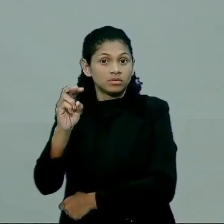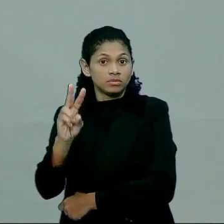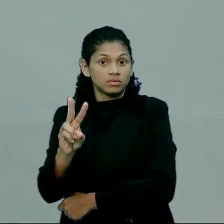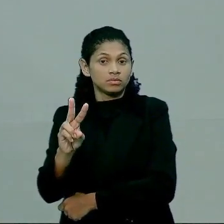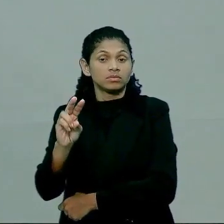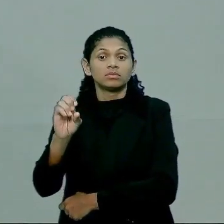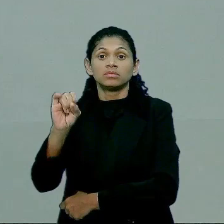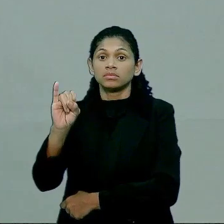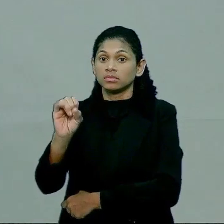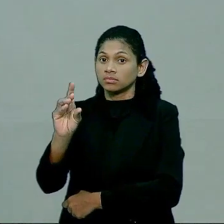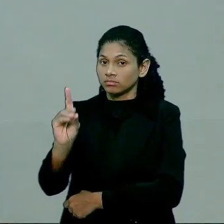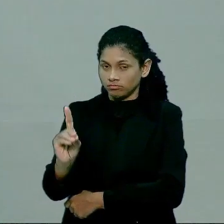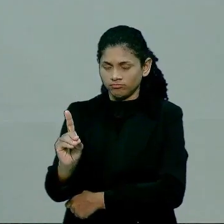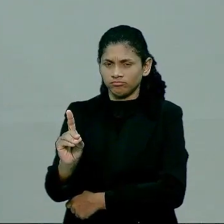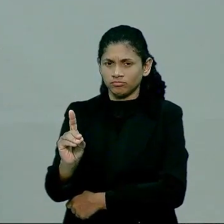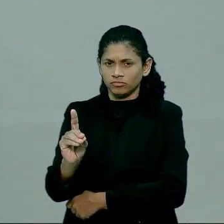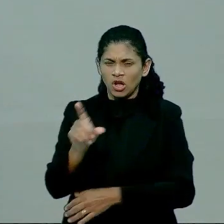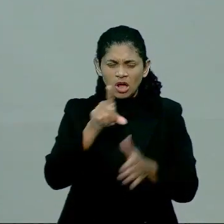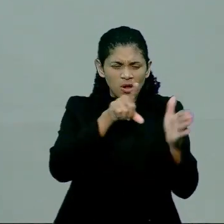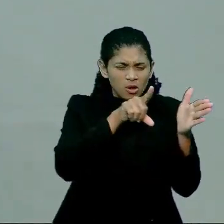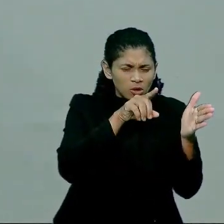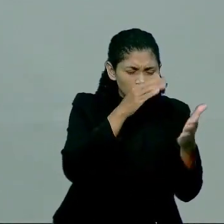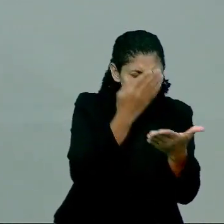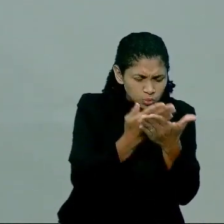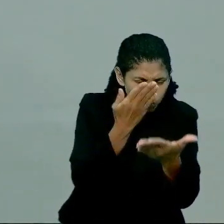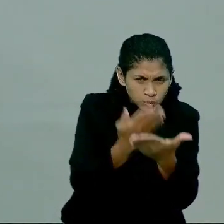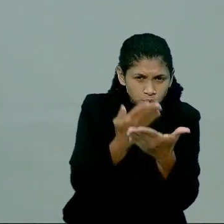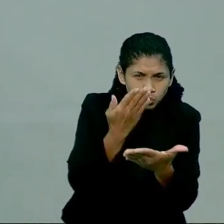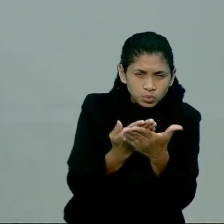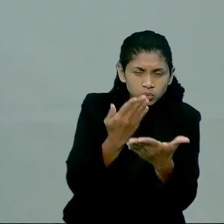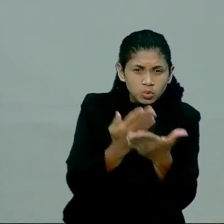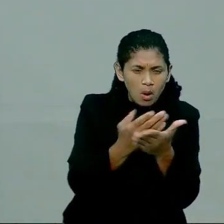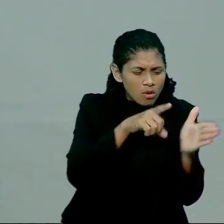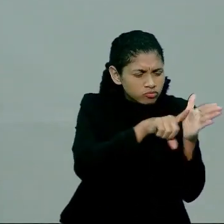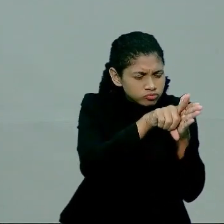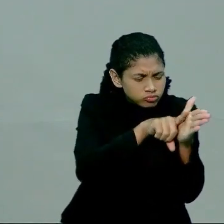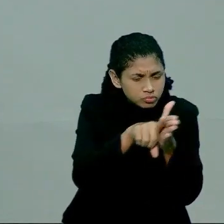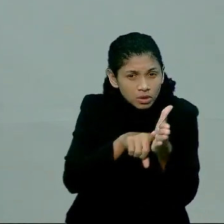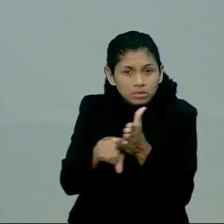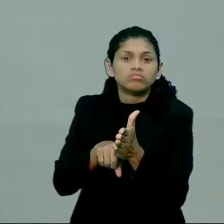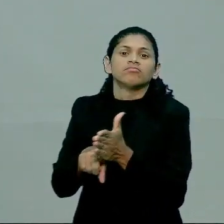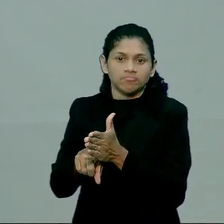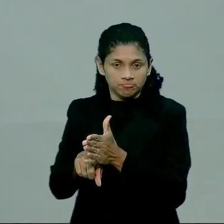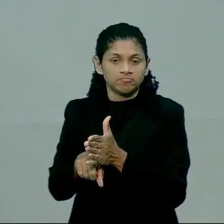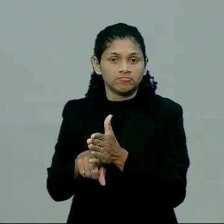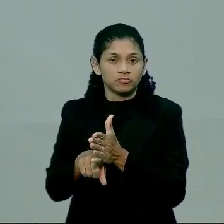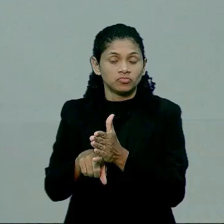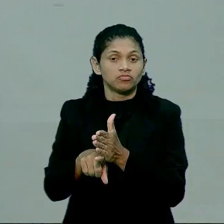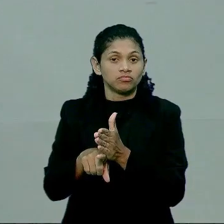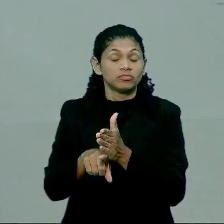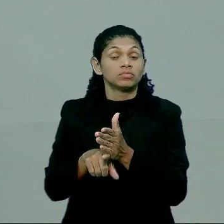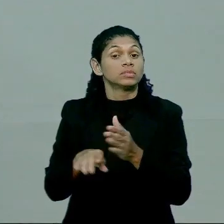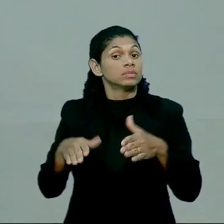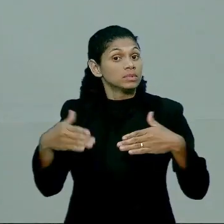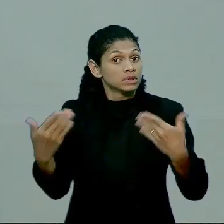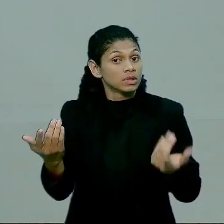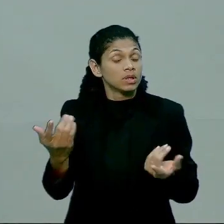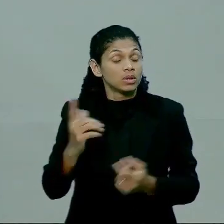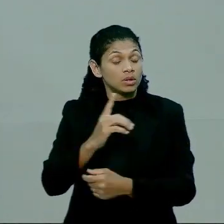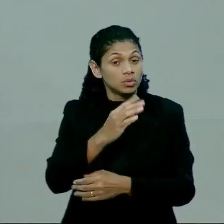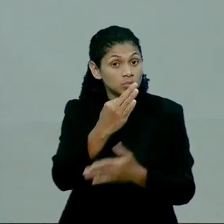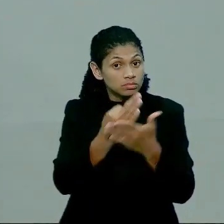foi fruto de muito trabalho e pesquisa de muito trabalho científico então esses textos científicos